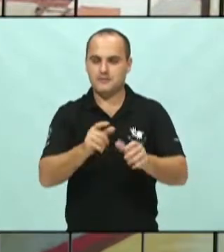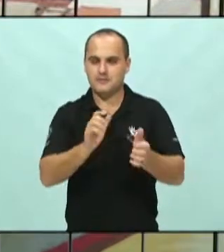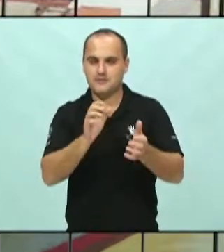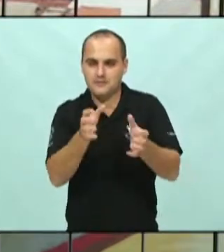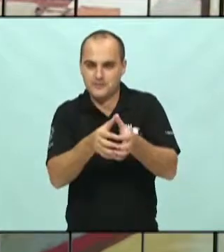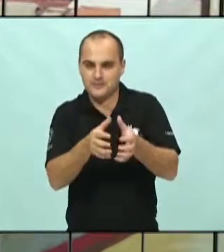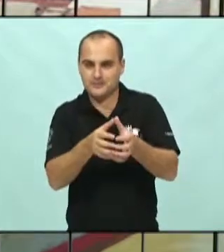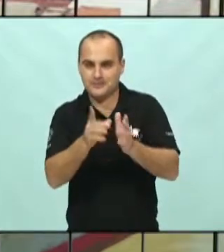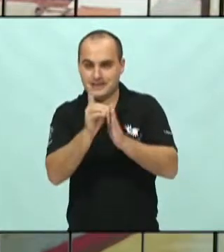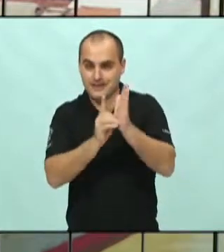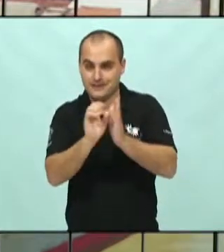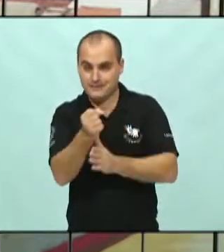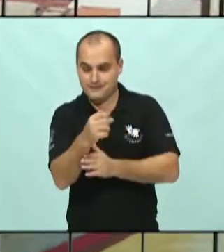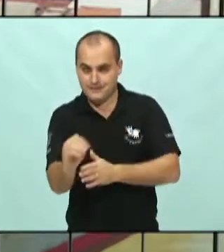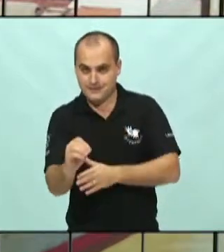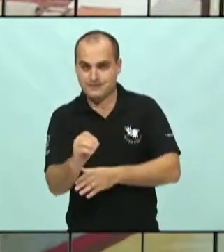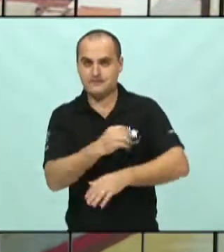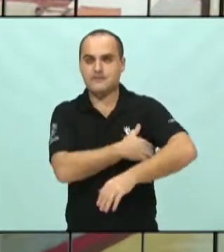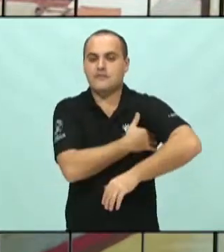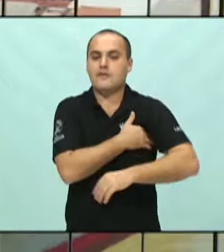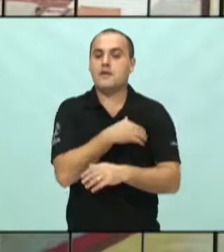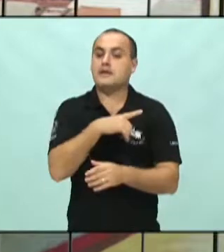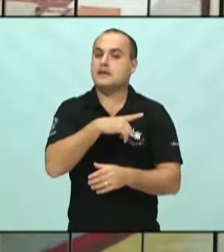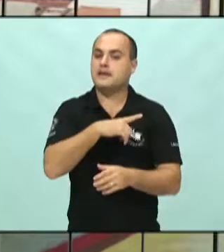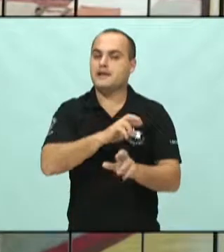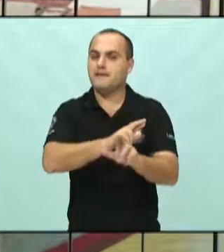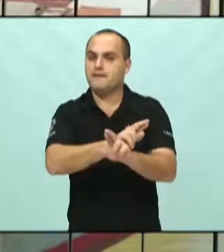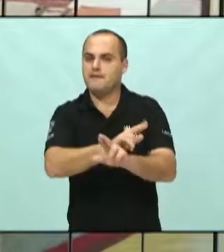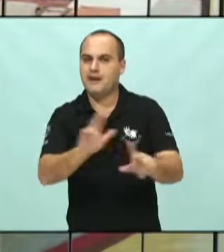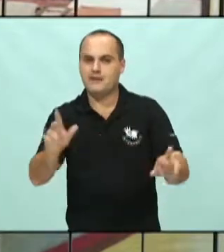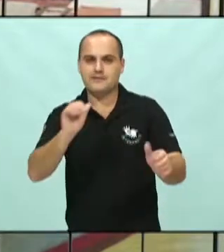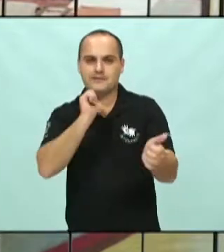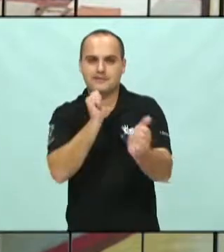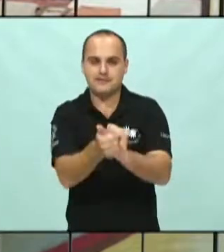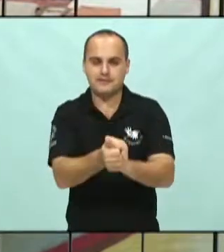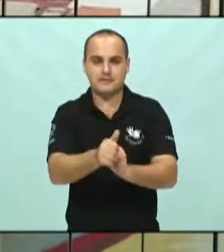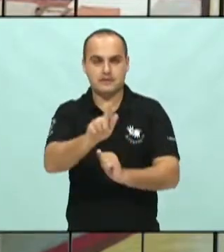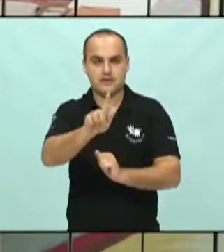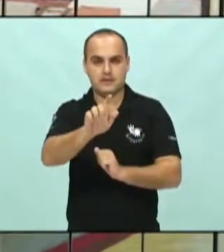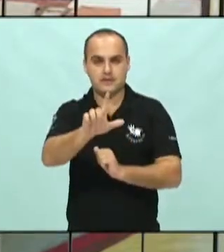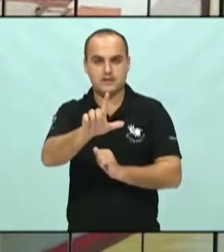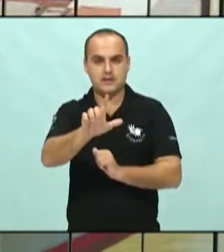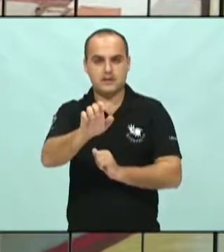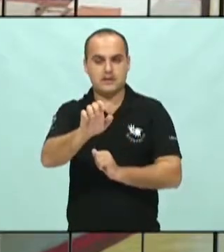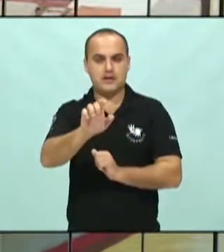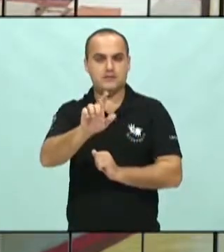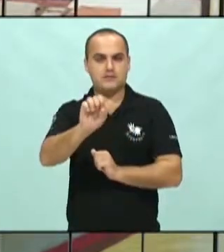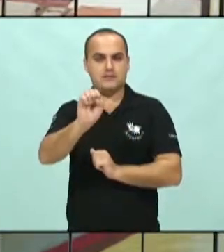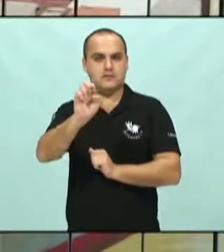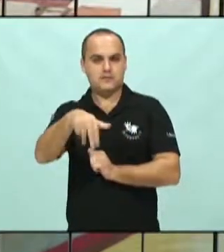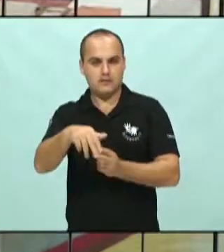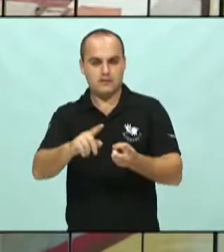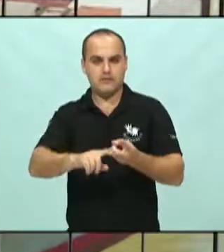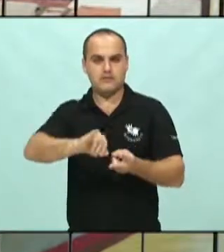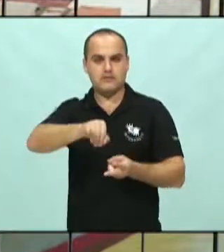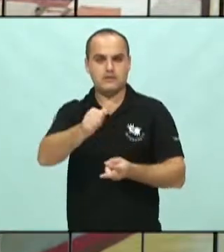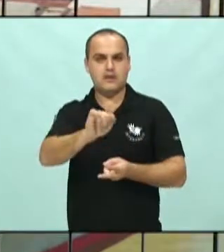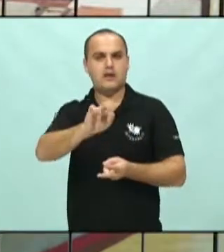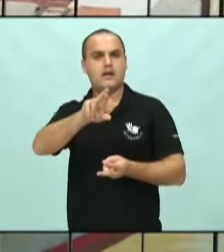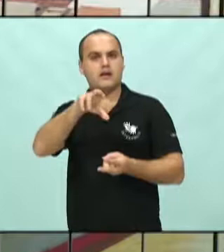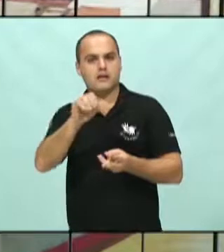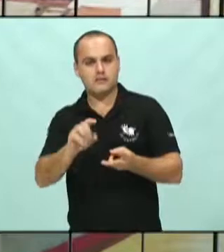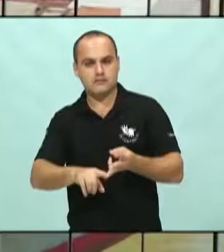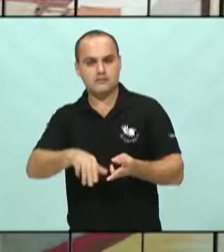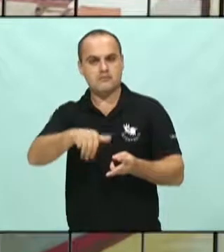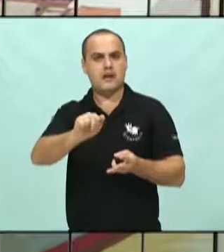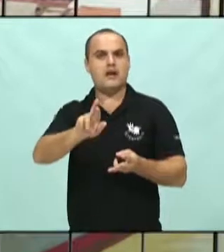80, tem vários jogadores que são lembrados até hoje, como o Gelson, né, o Jairo, o Joel, o Ademir, o Mauro,